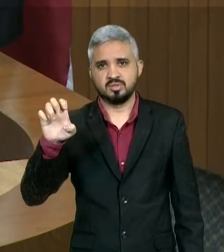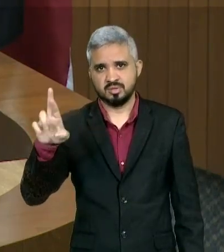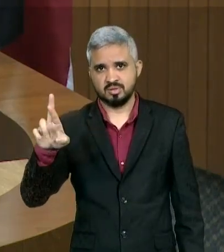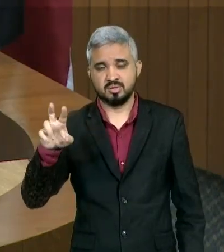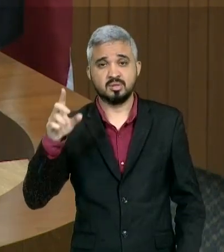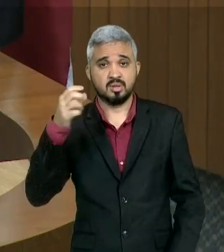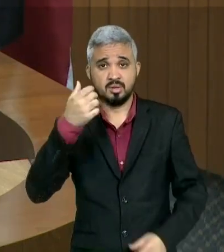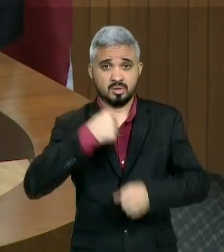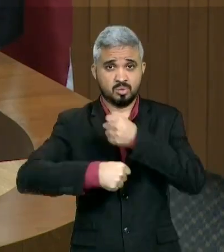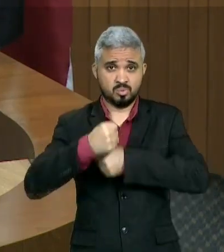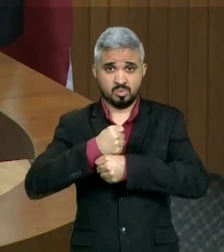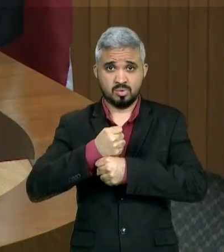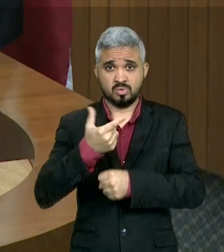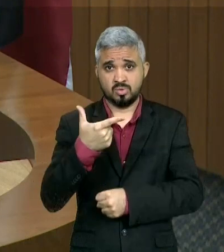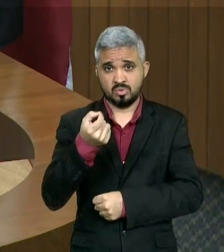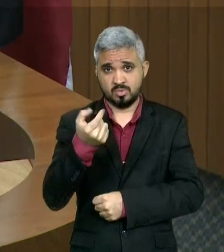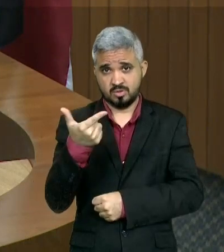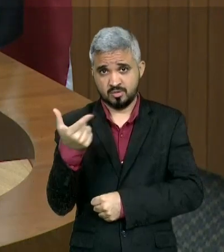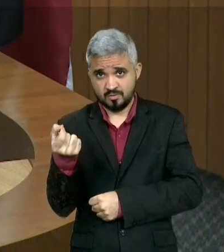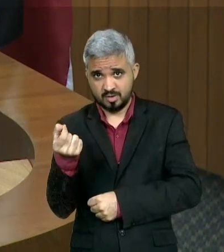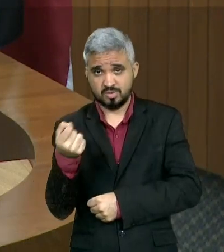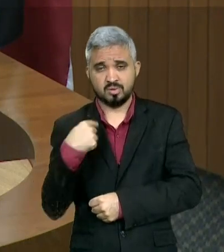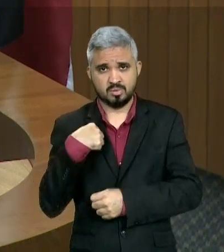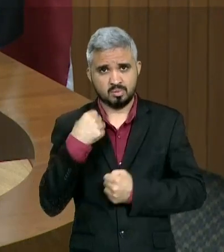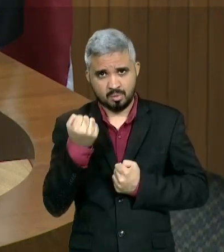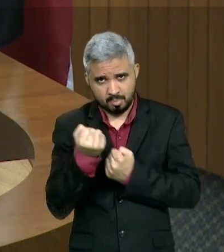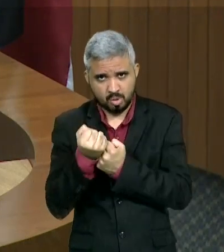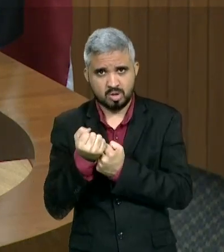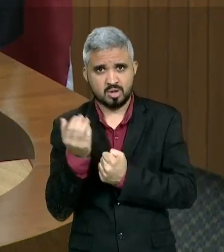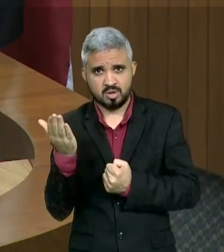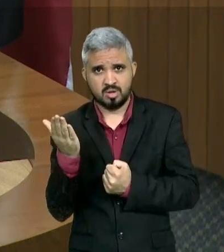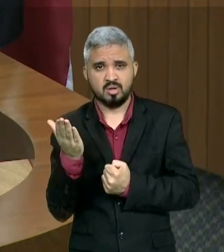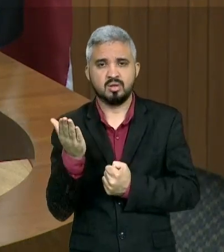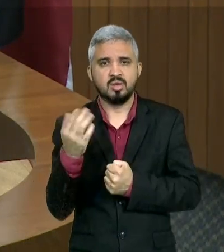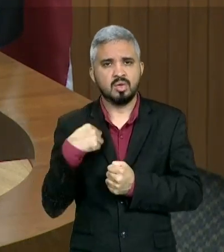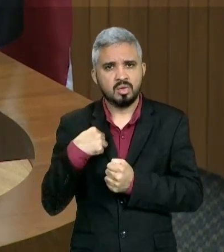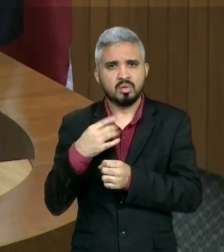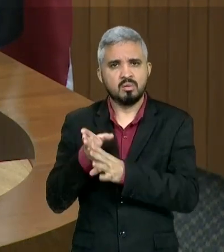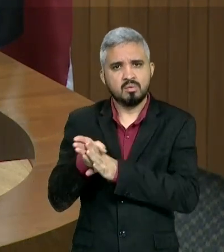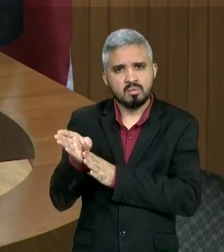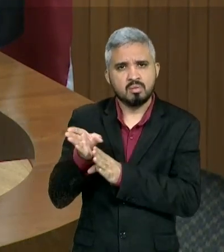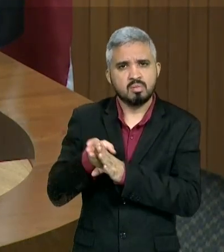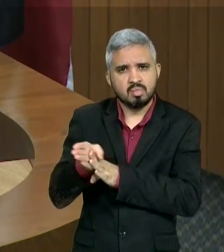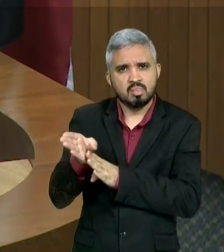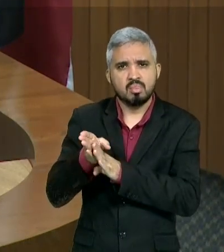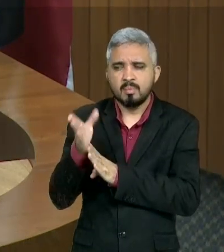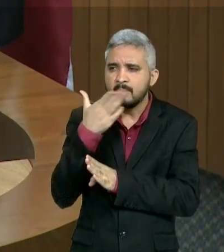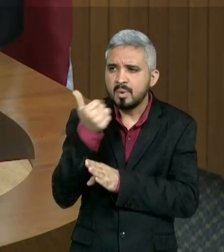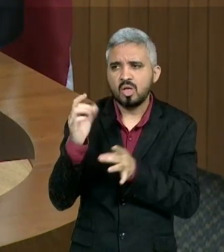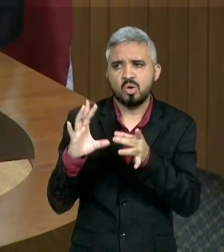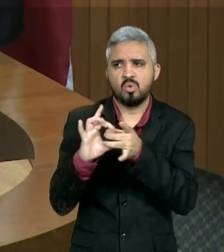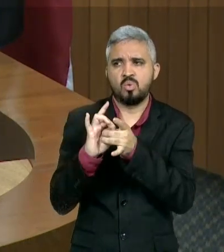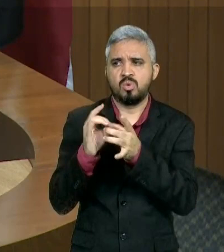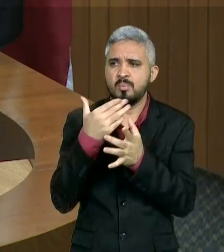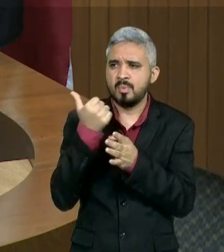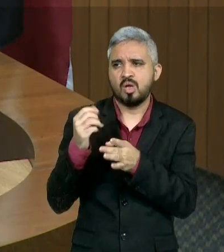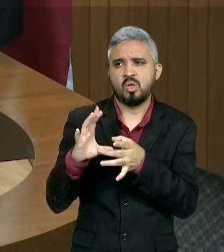sempre tentava convencer. Falava a ele que o melhor caminho era a união de todos, porque dividir a oposição